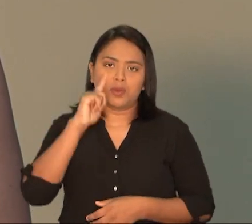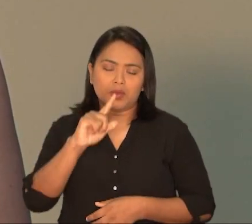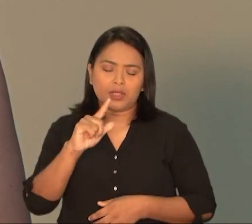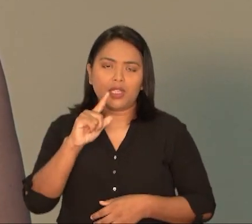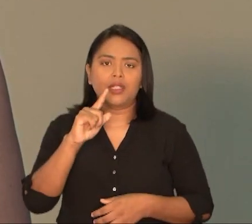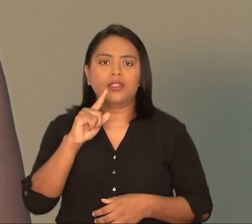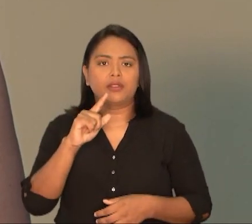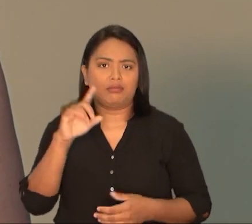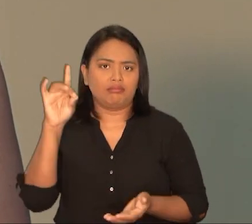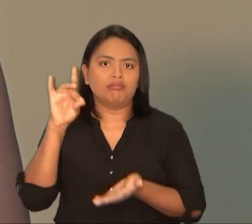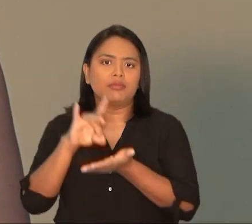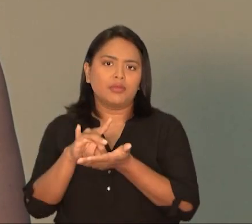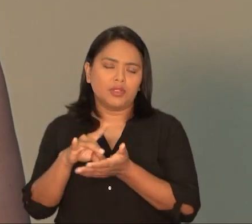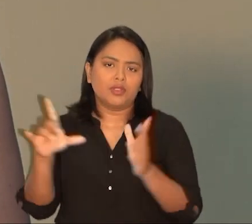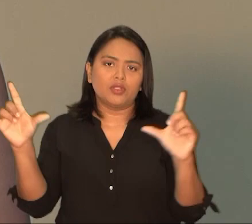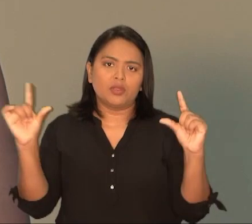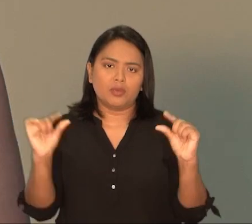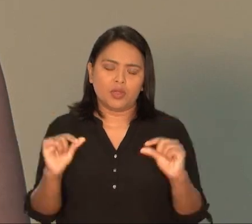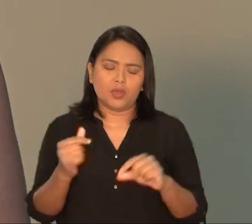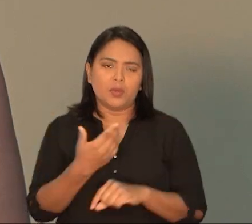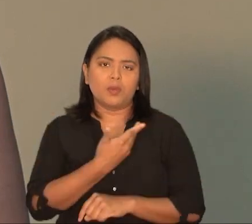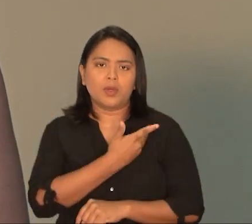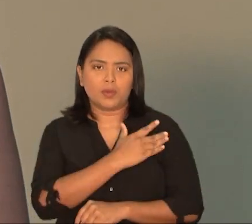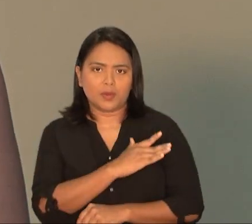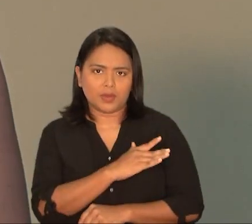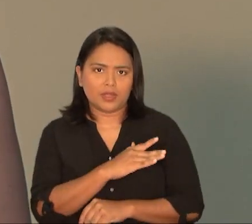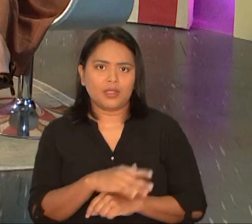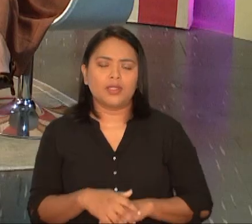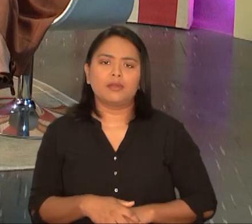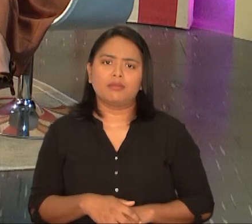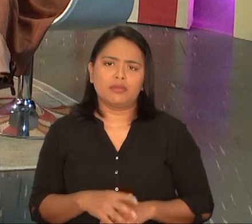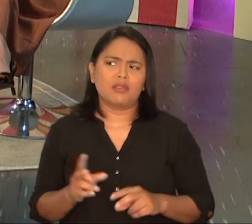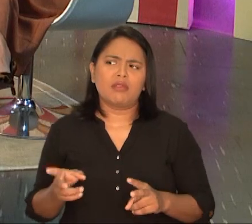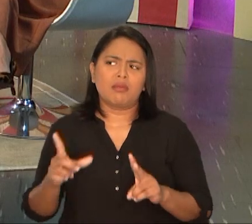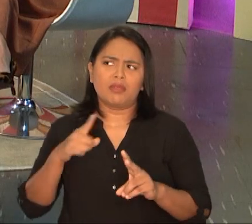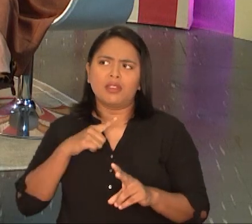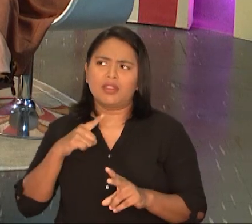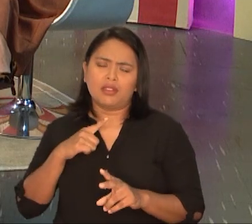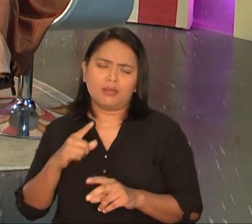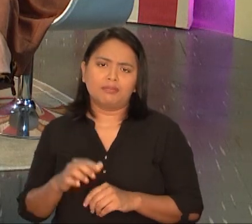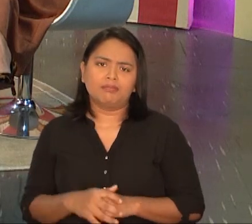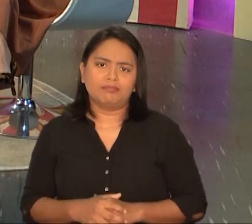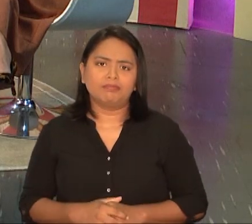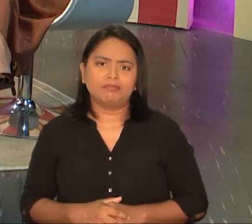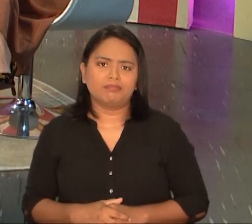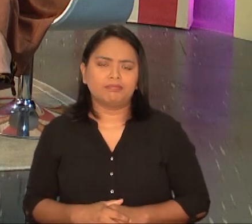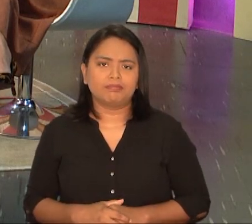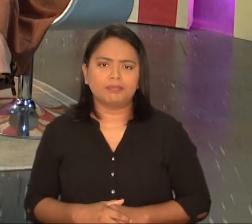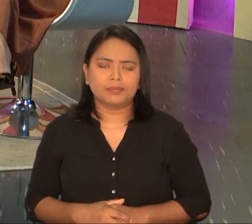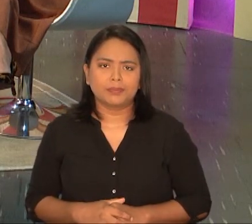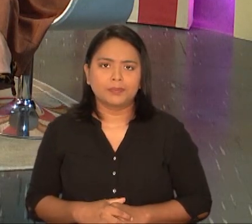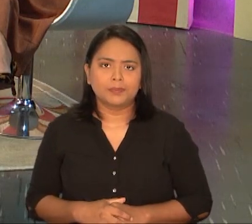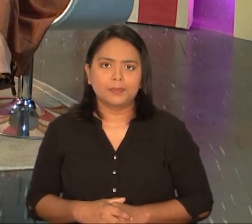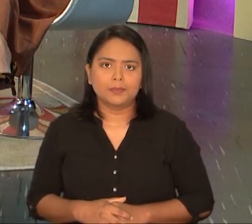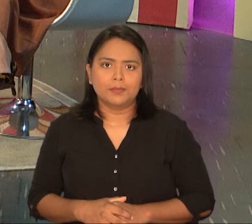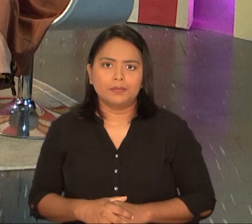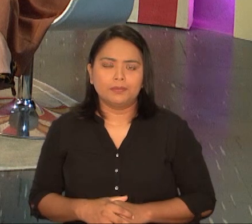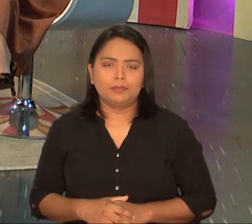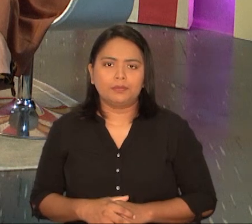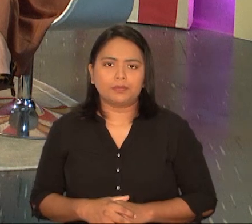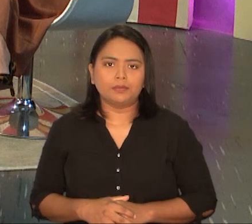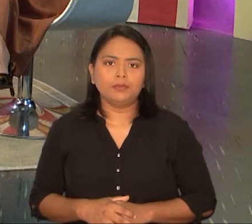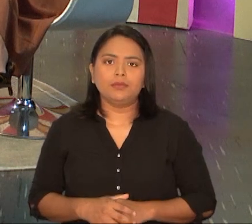de fato, diminuir o preconceito, que eu acho que ele sempre vai existir na sociedade. Muito bom. Obrigada